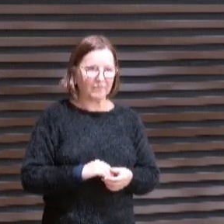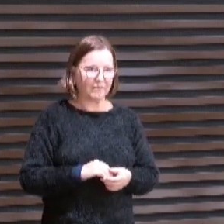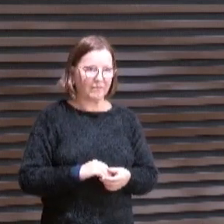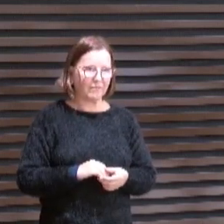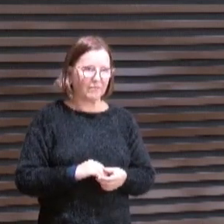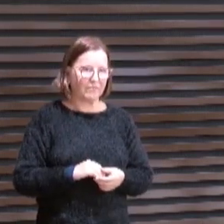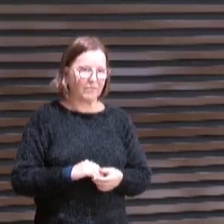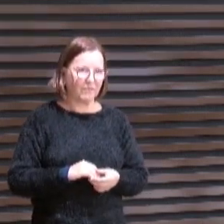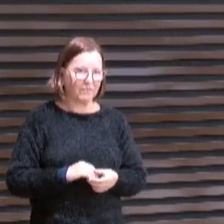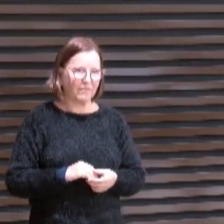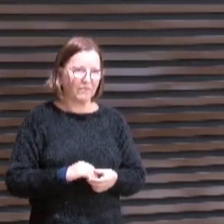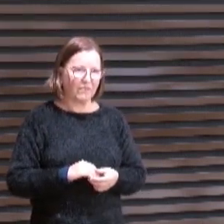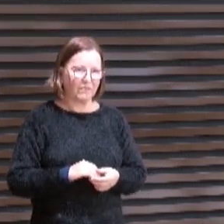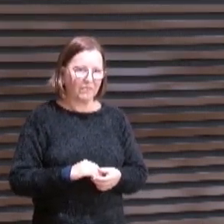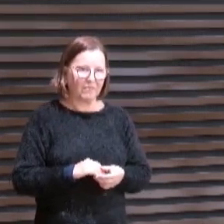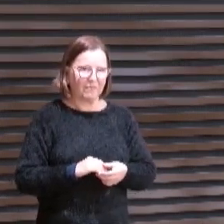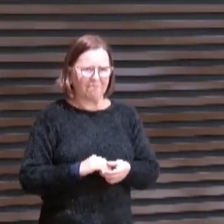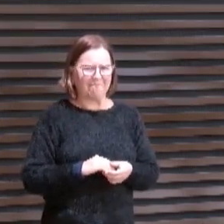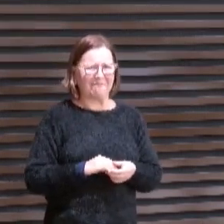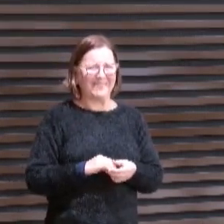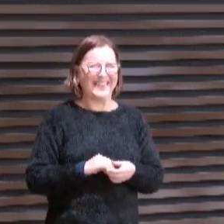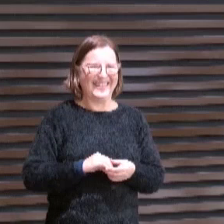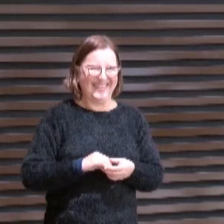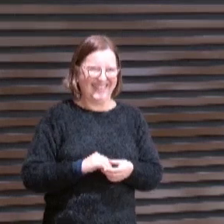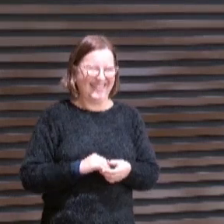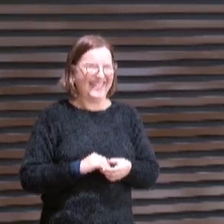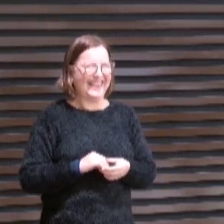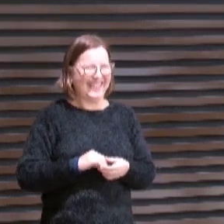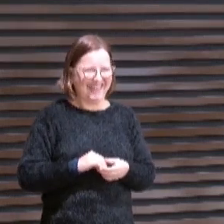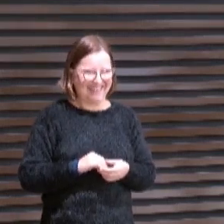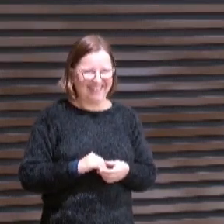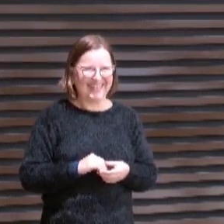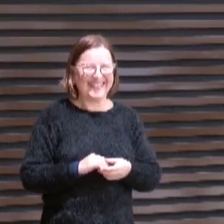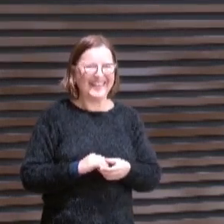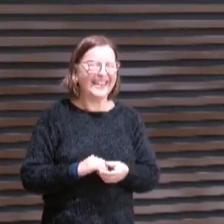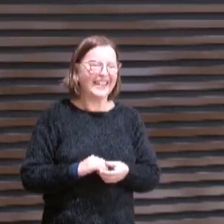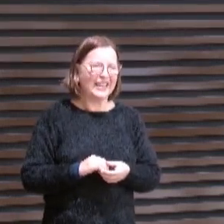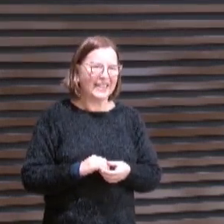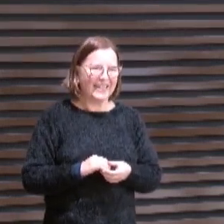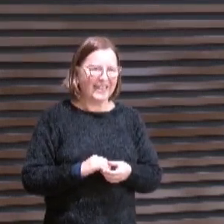E são as imitações comportamentais que às vezes tiram alguns da